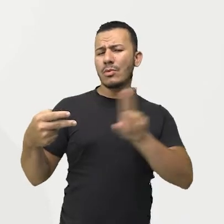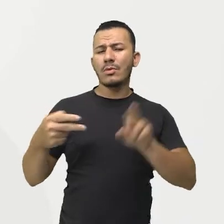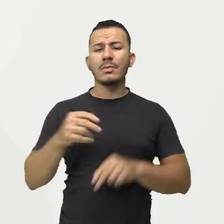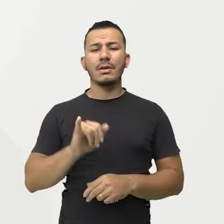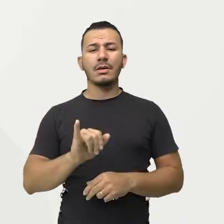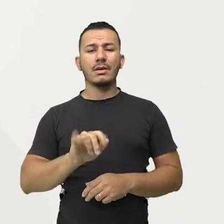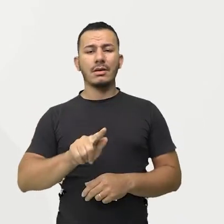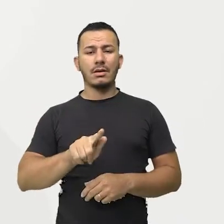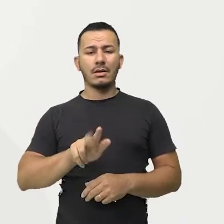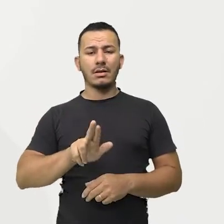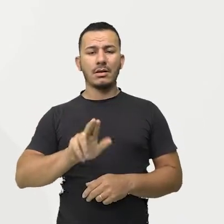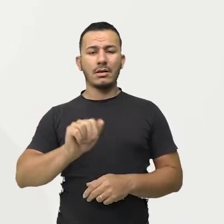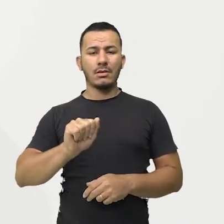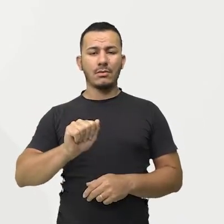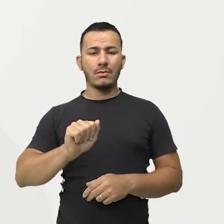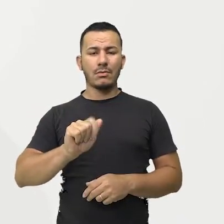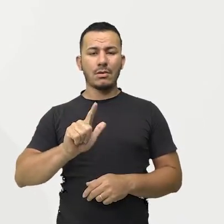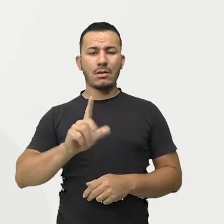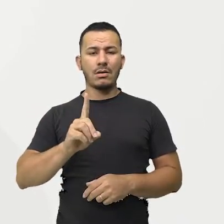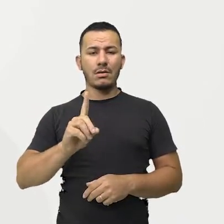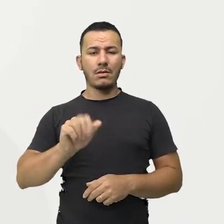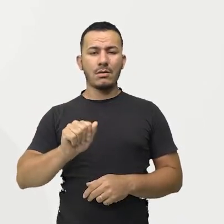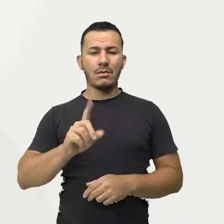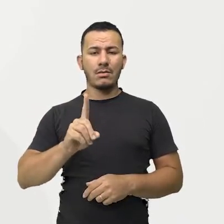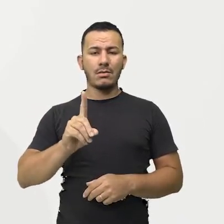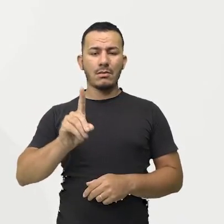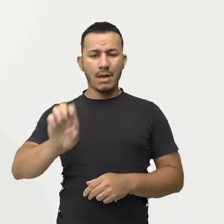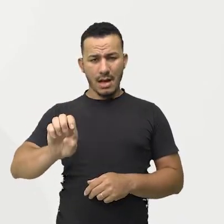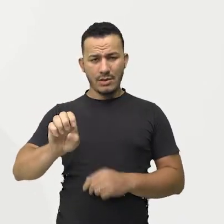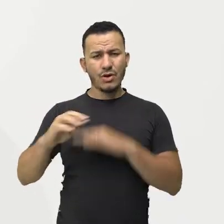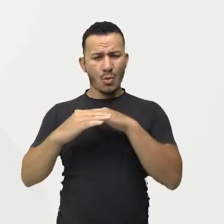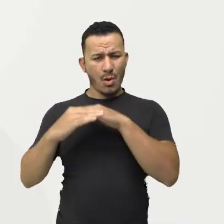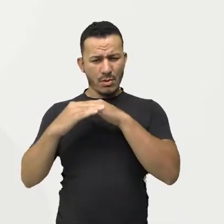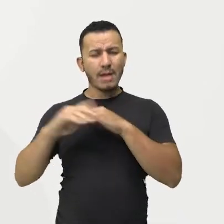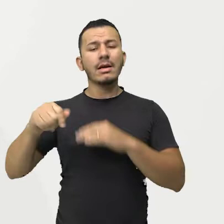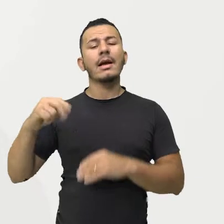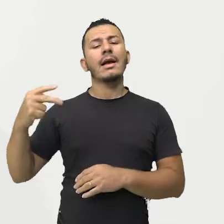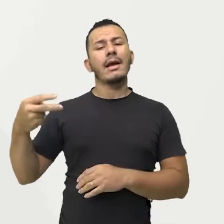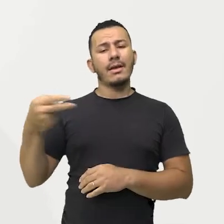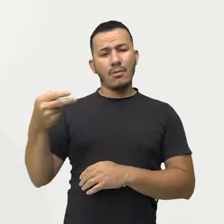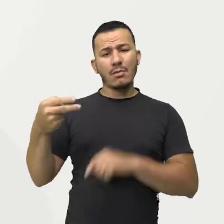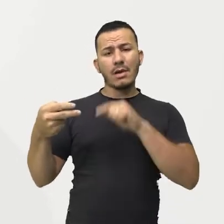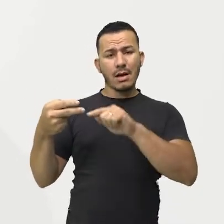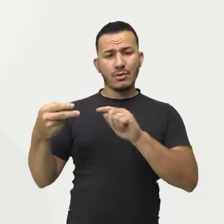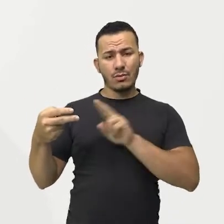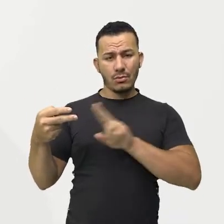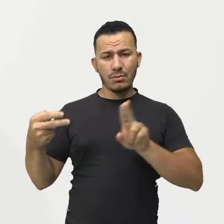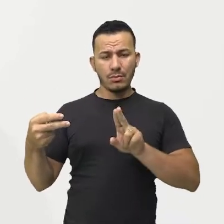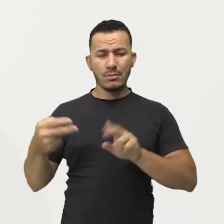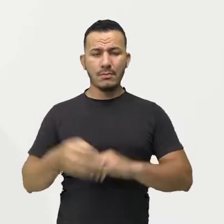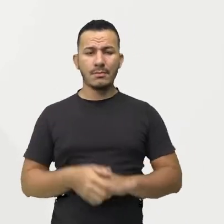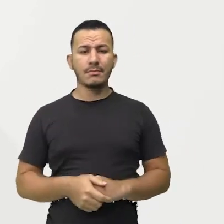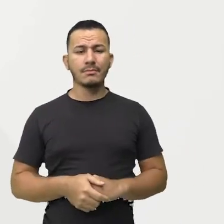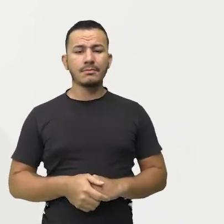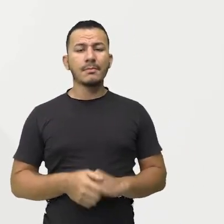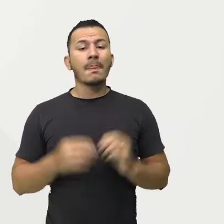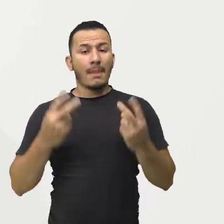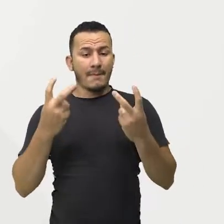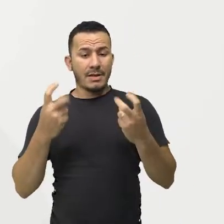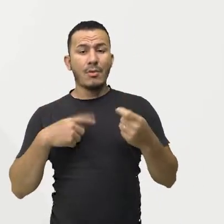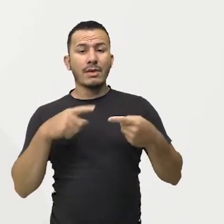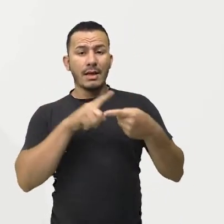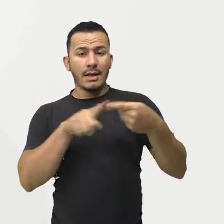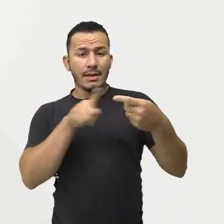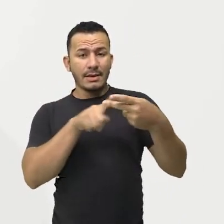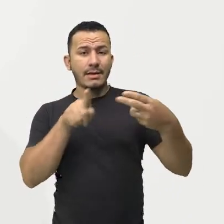essenciais aí no estudo aí, na definição de uma equação, tá legal? E aí, ó, fica esperto, porque